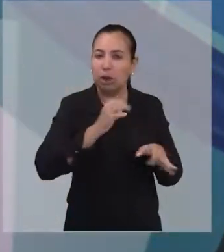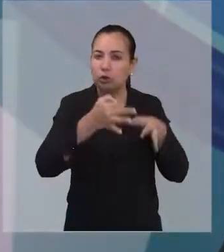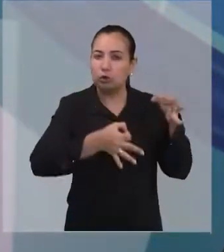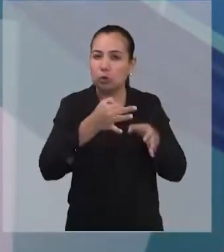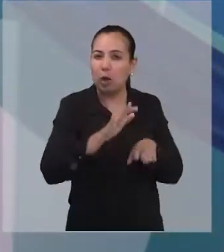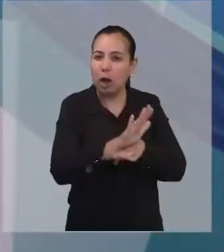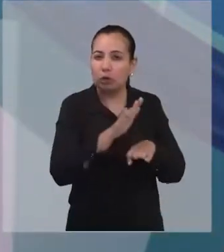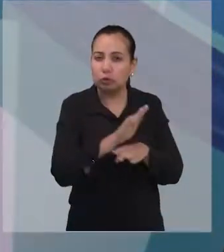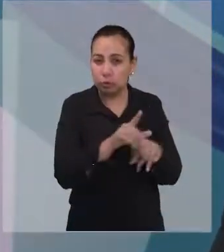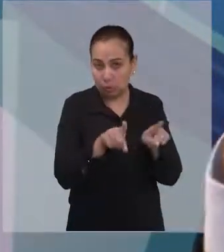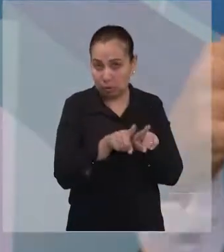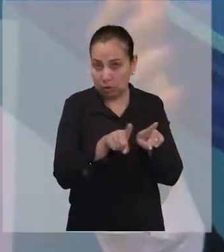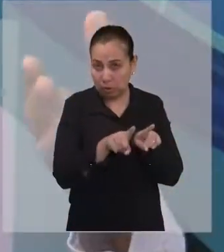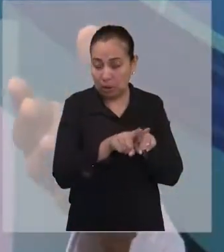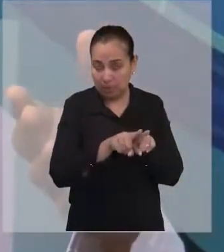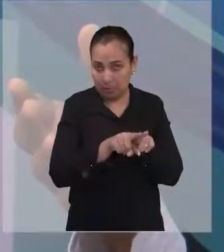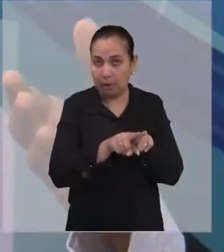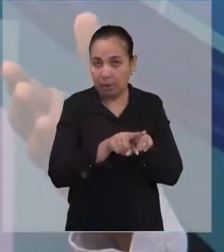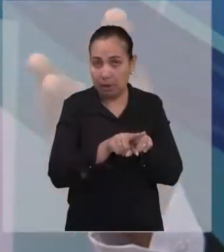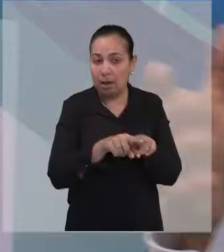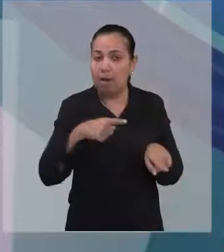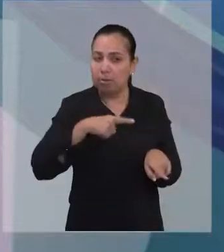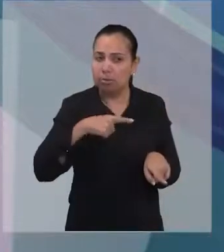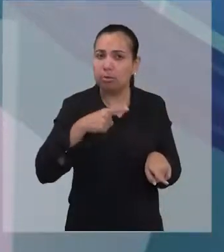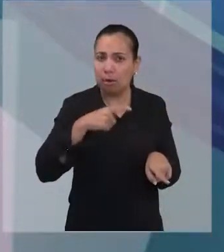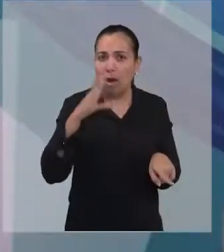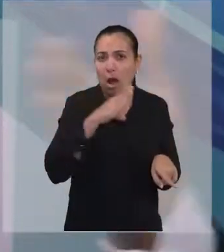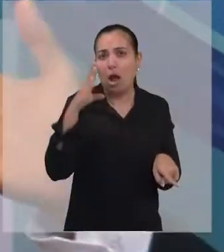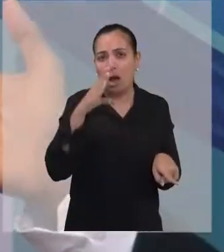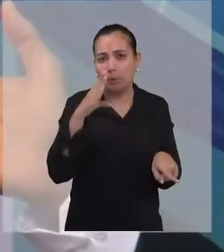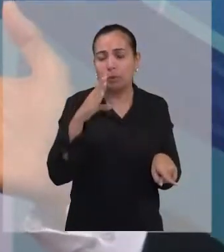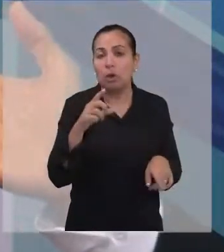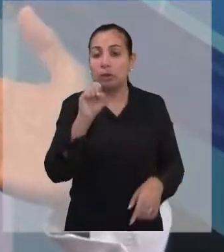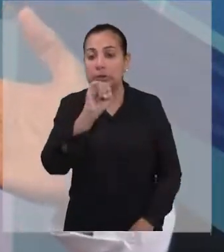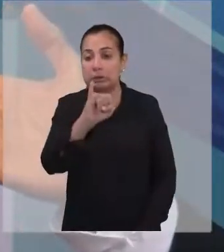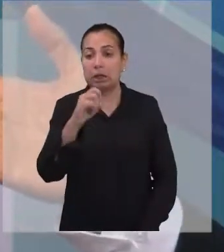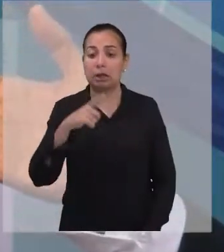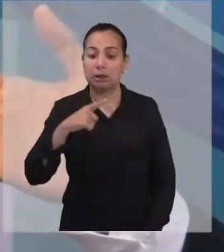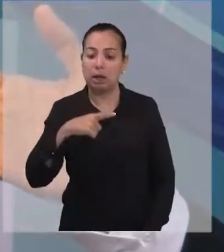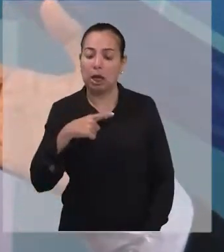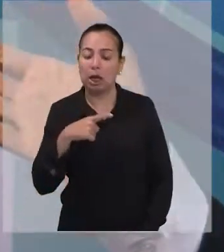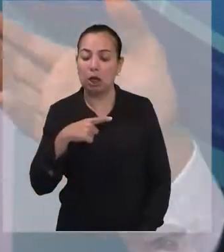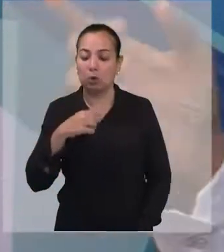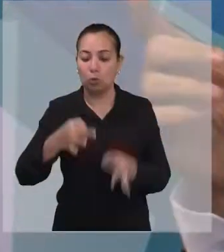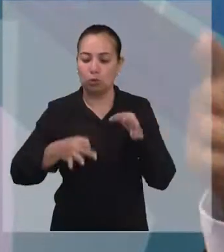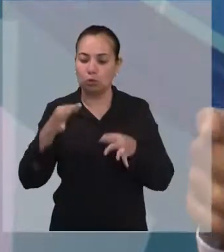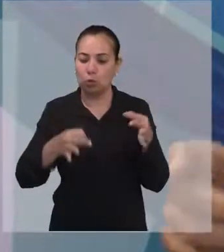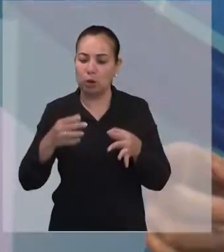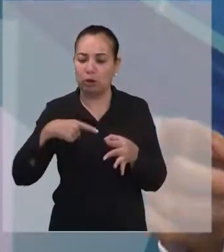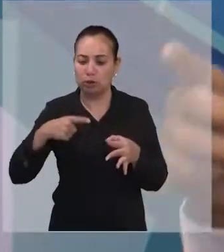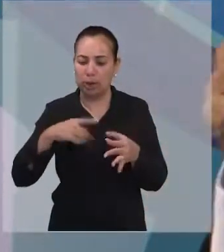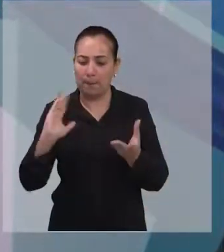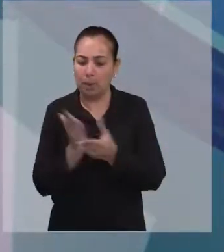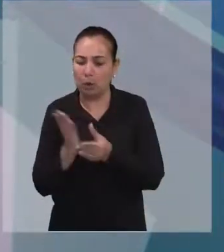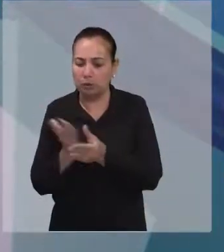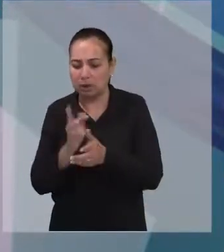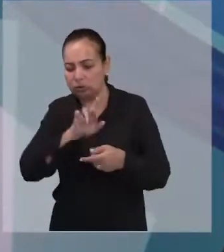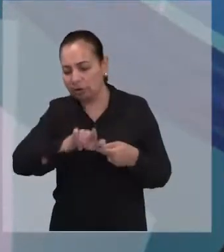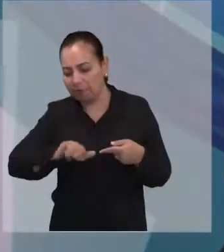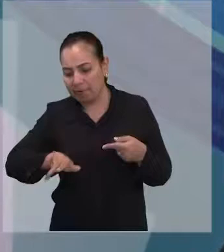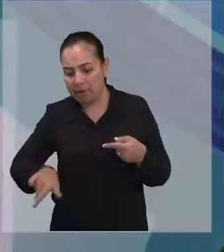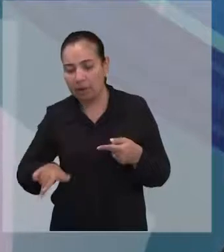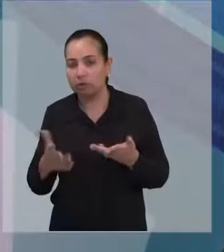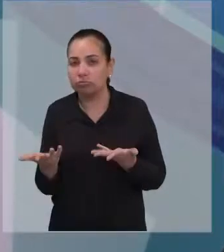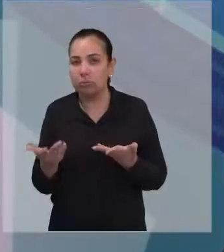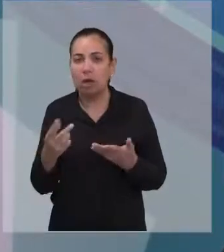também, tem mais celeridade do que um juiz que trabalha com muitos processos diferentes. Então, não dá para comparar a celeridade